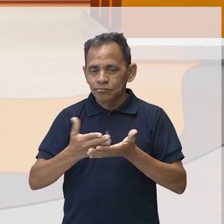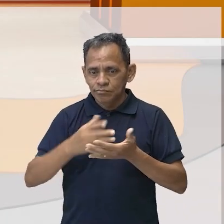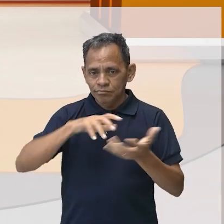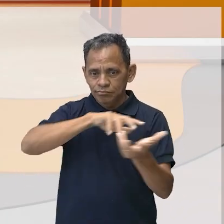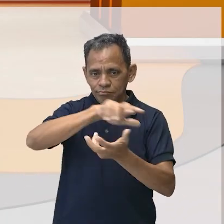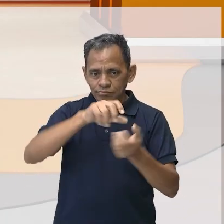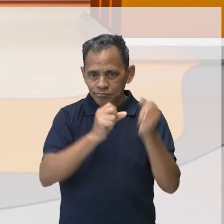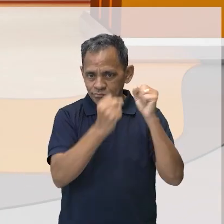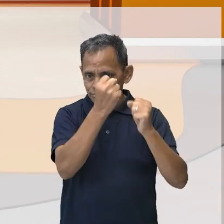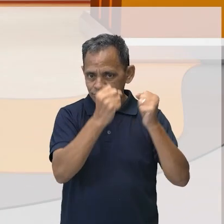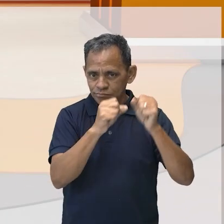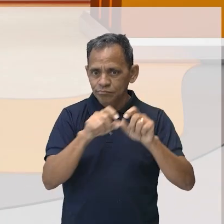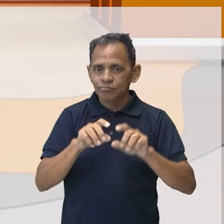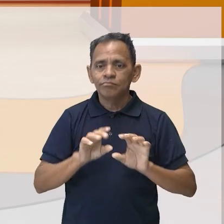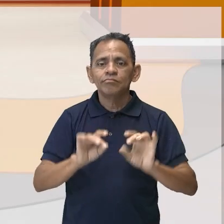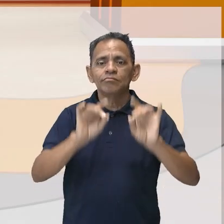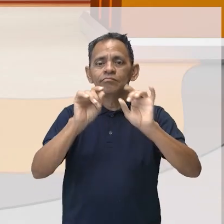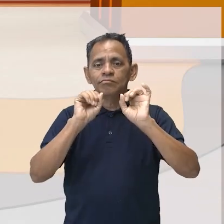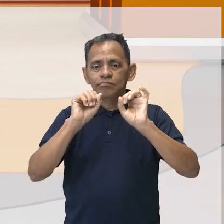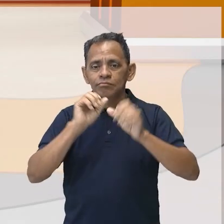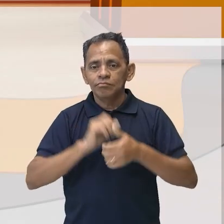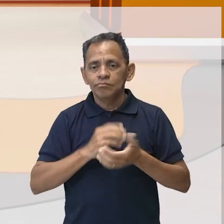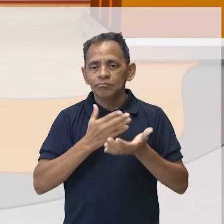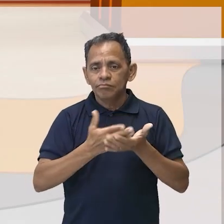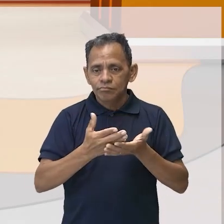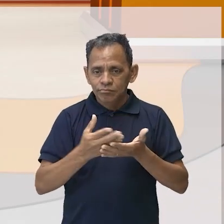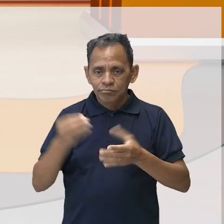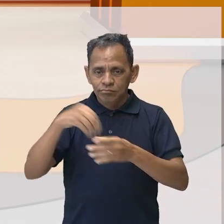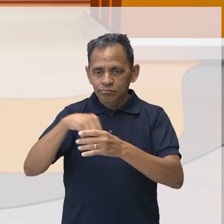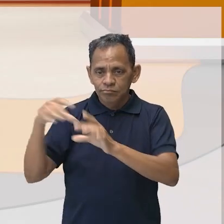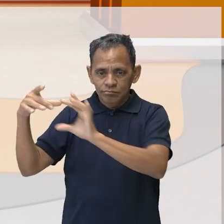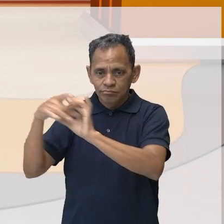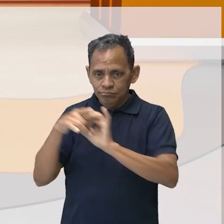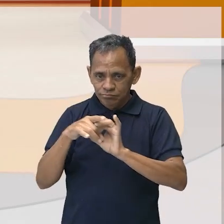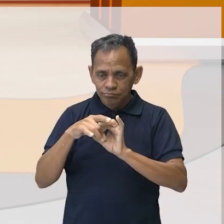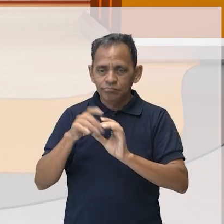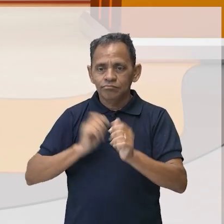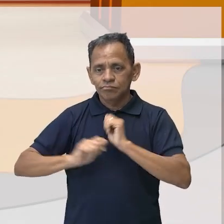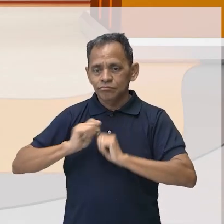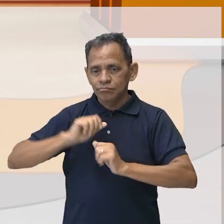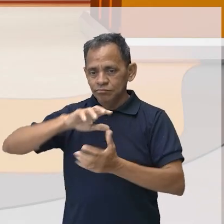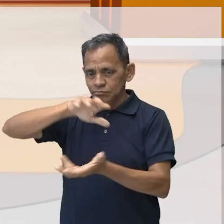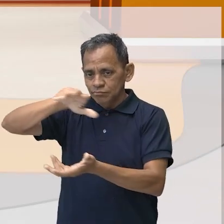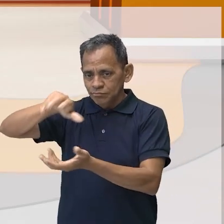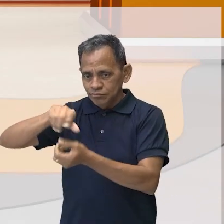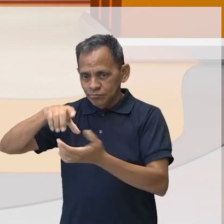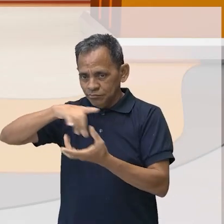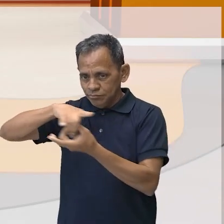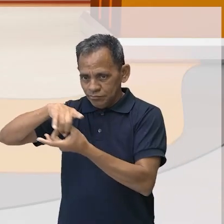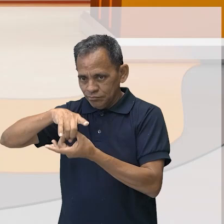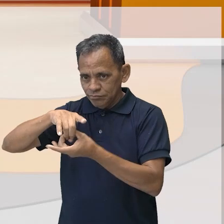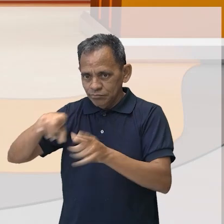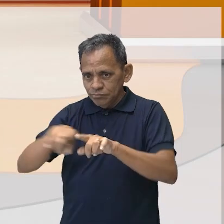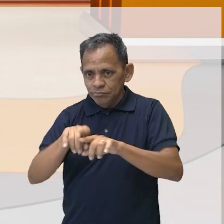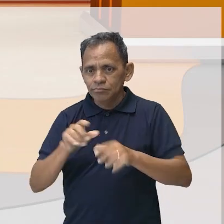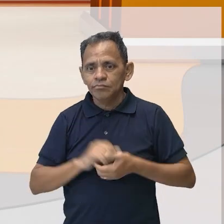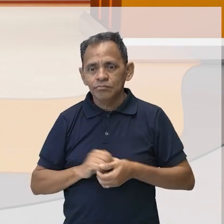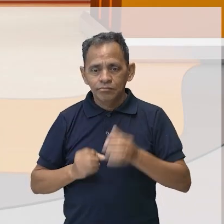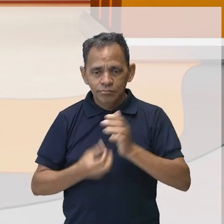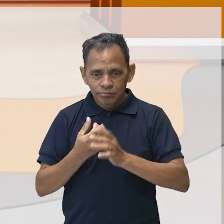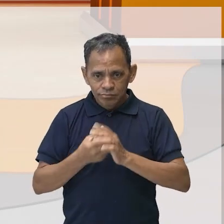revoluções industriais, em especial a partir do contexto de uma economia globalizada, a gente vai ter a formação de um mundo